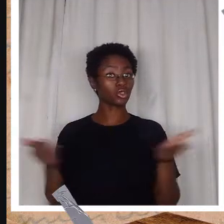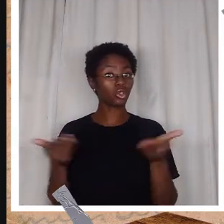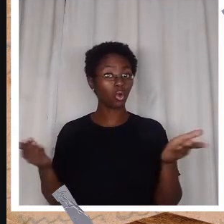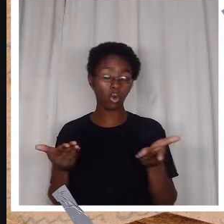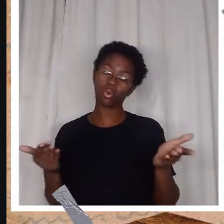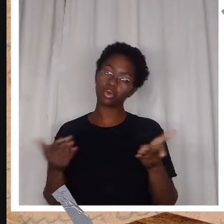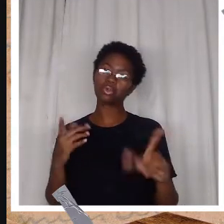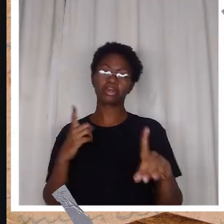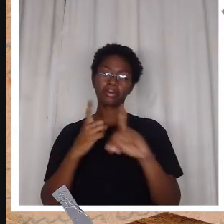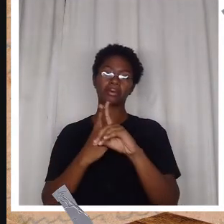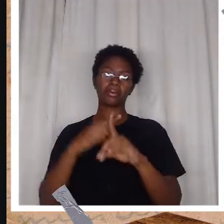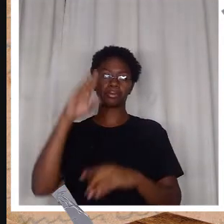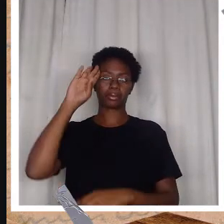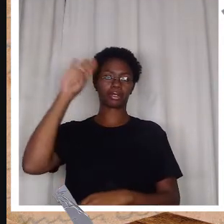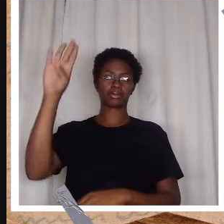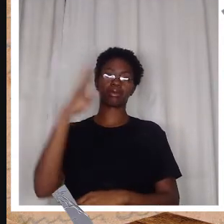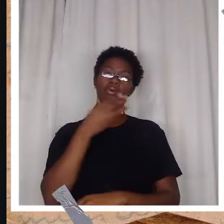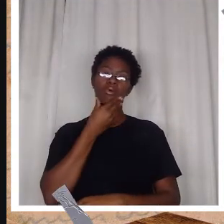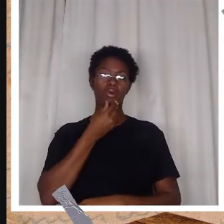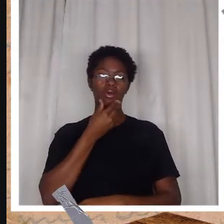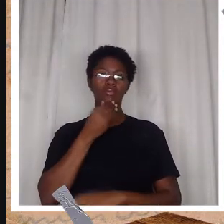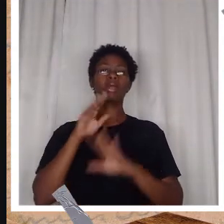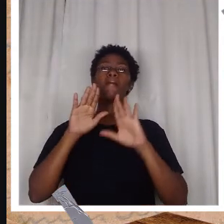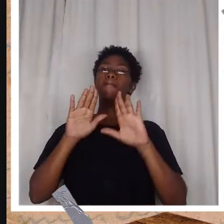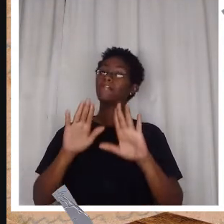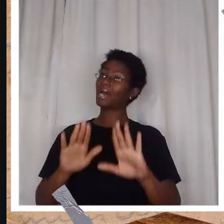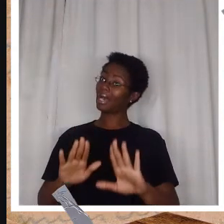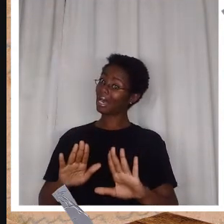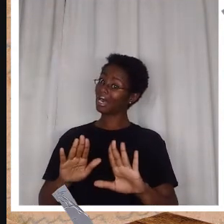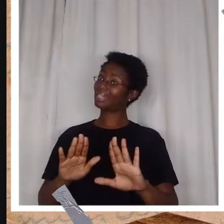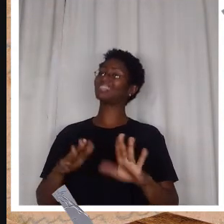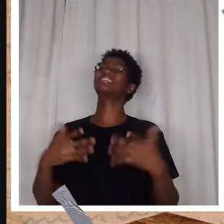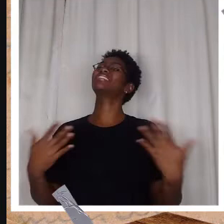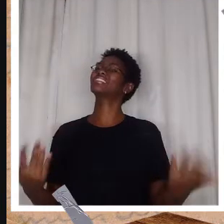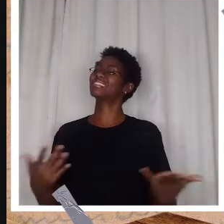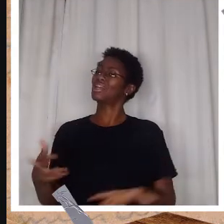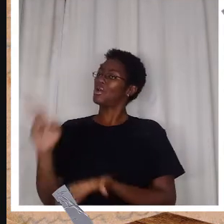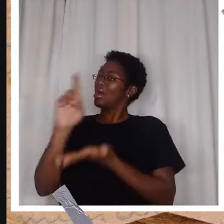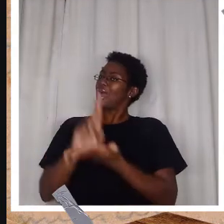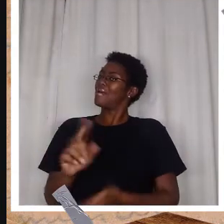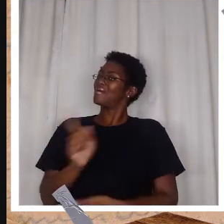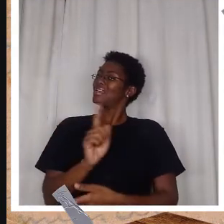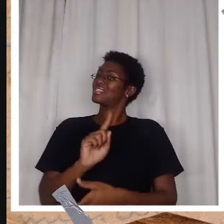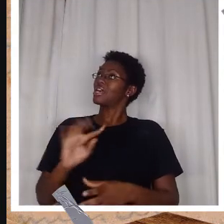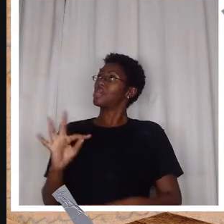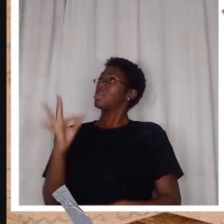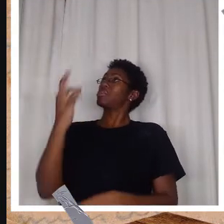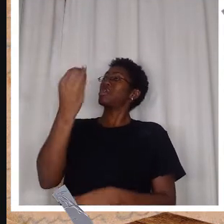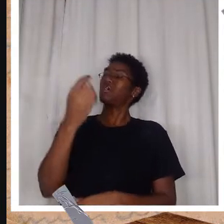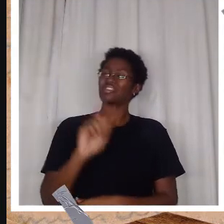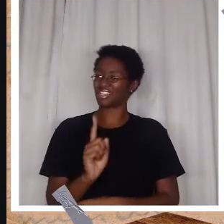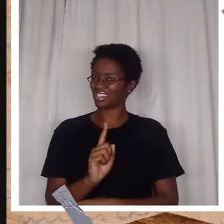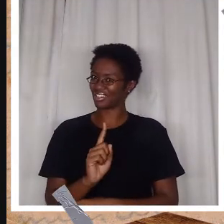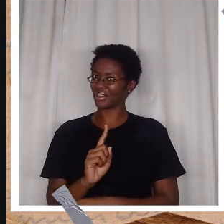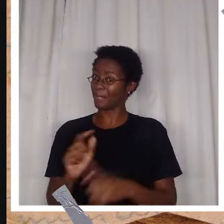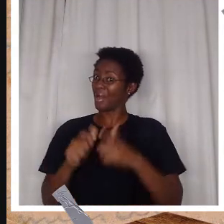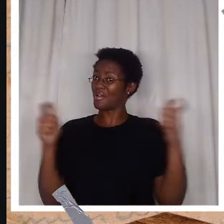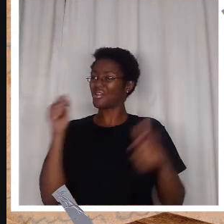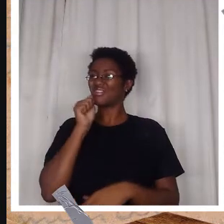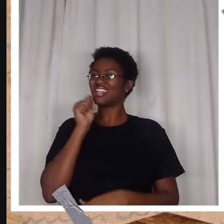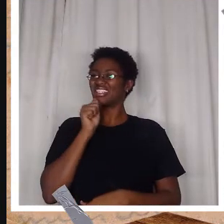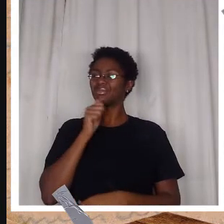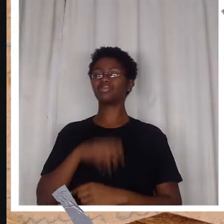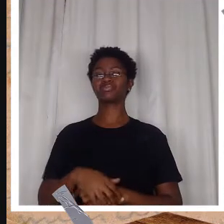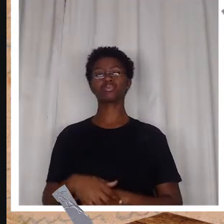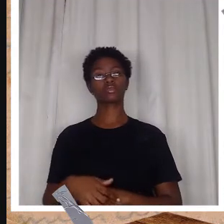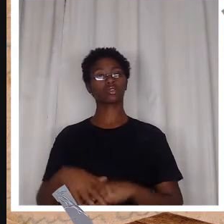majoritariamente masculino, mas ele não representa o todo nesse nosso ciclo de encontros. O tema de nossa